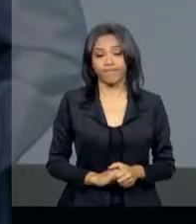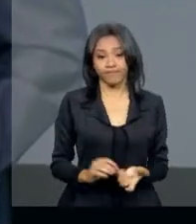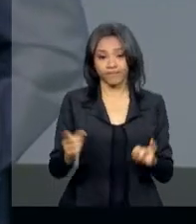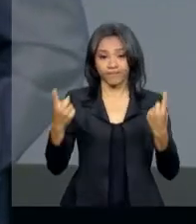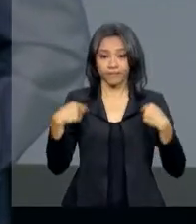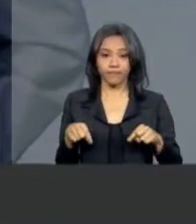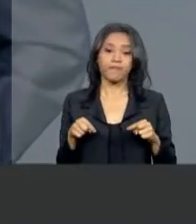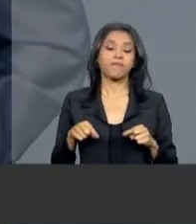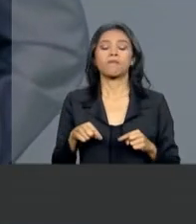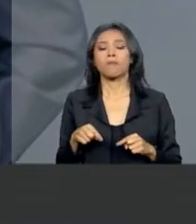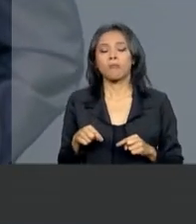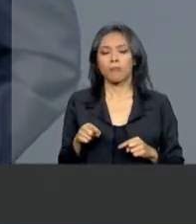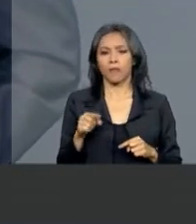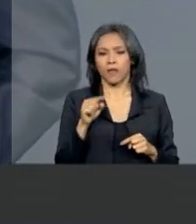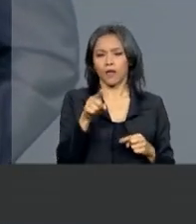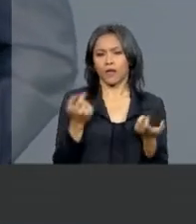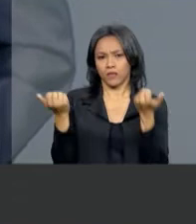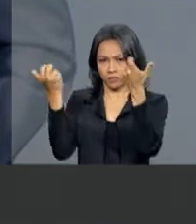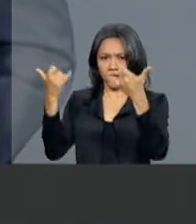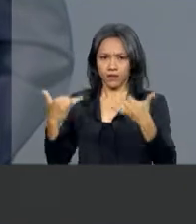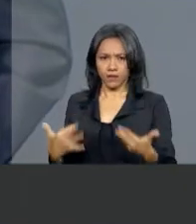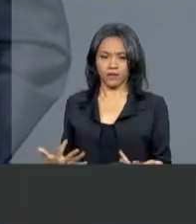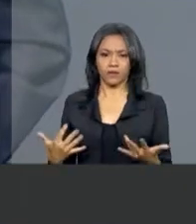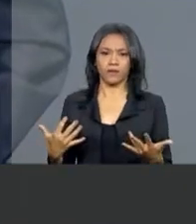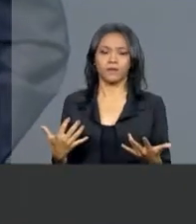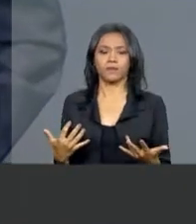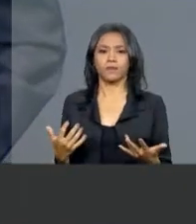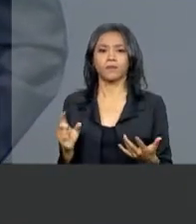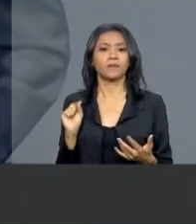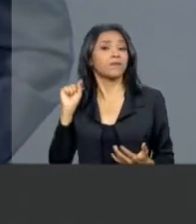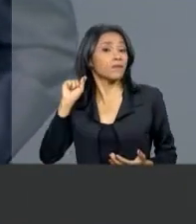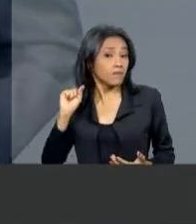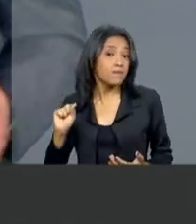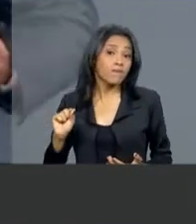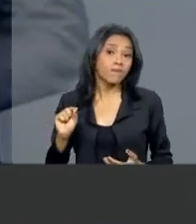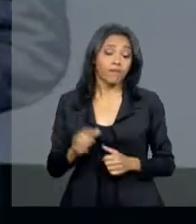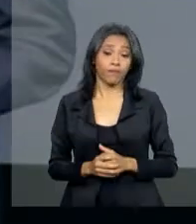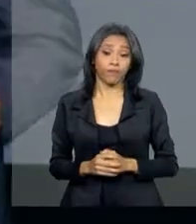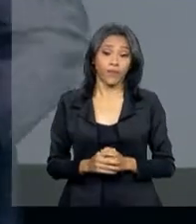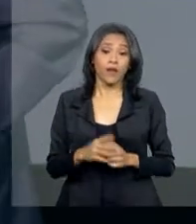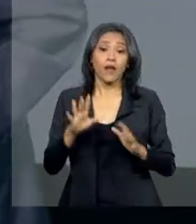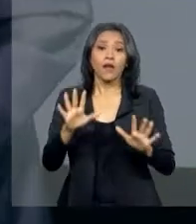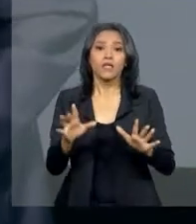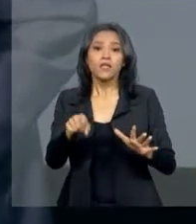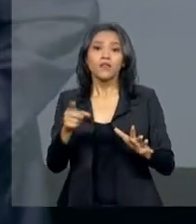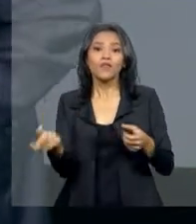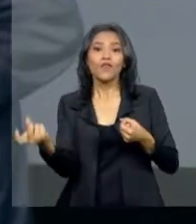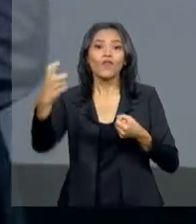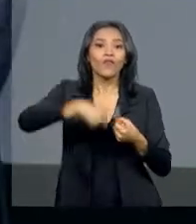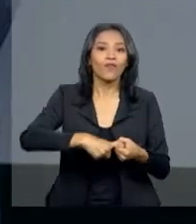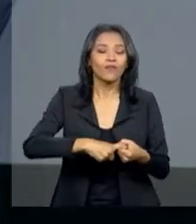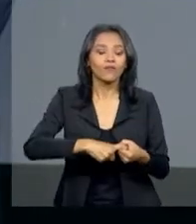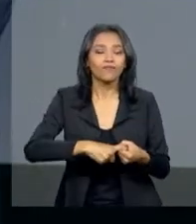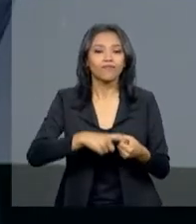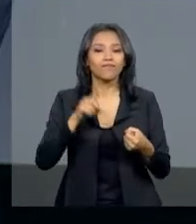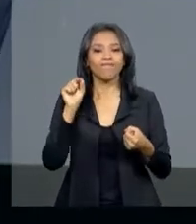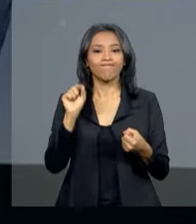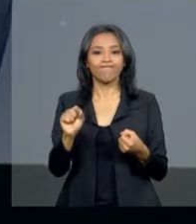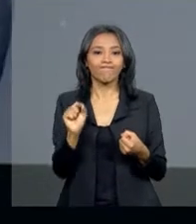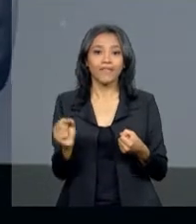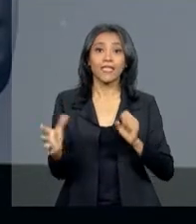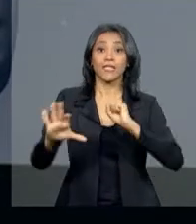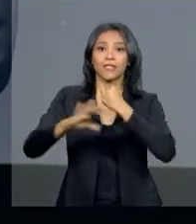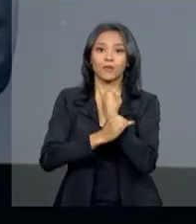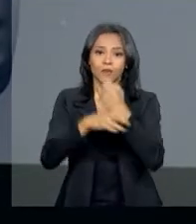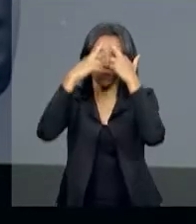nos dá a volta ao décio o retorno ao óbvio a necessidade da segurança